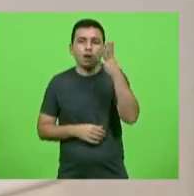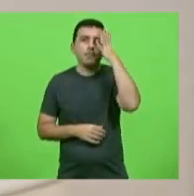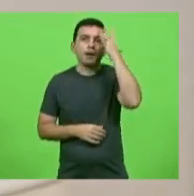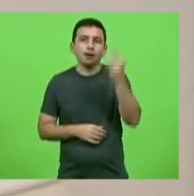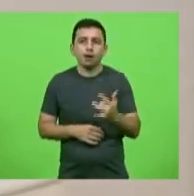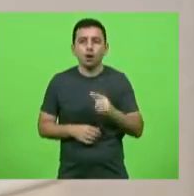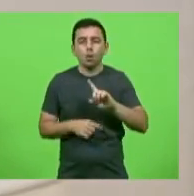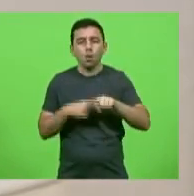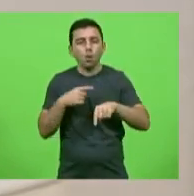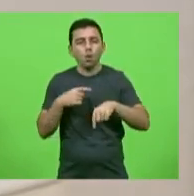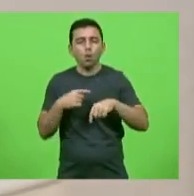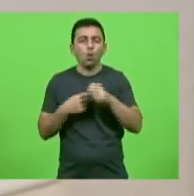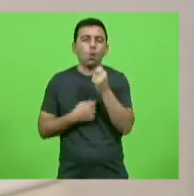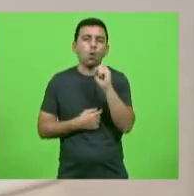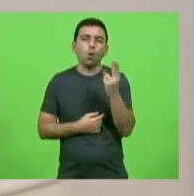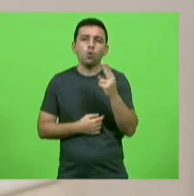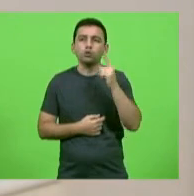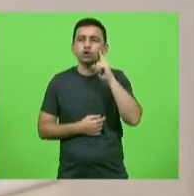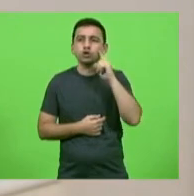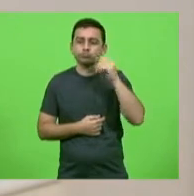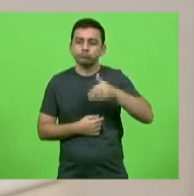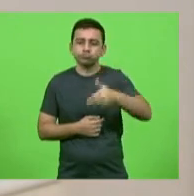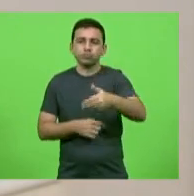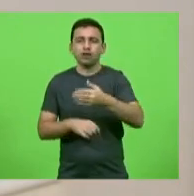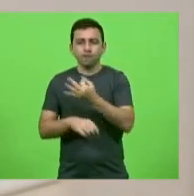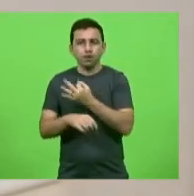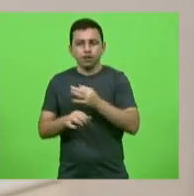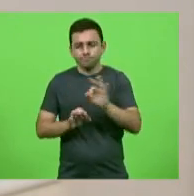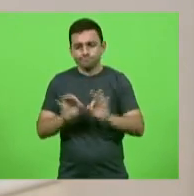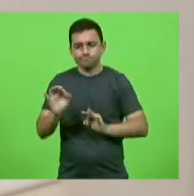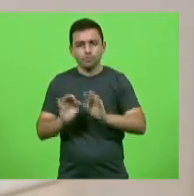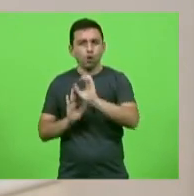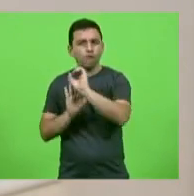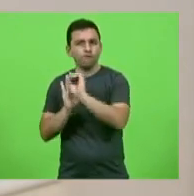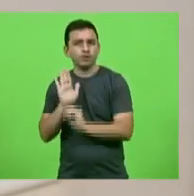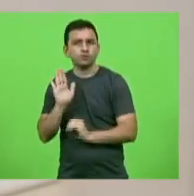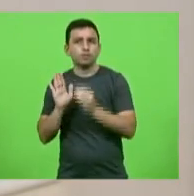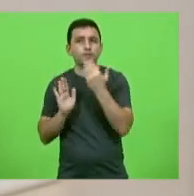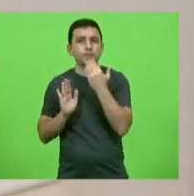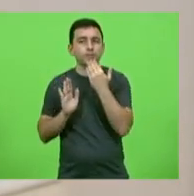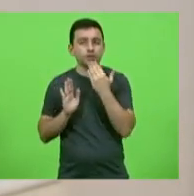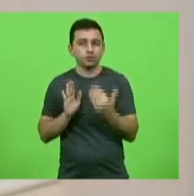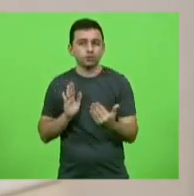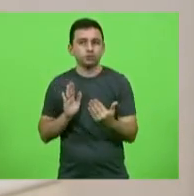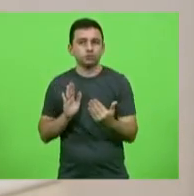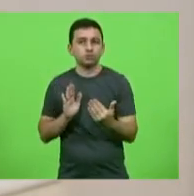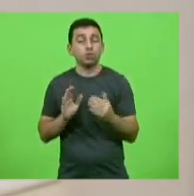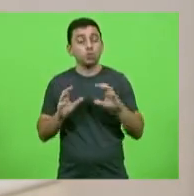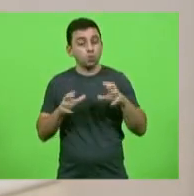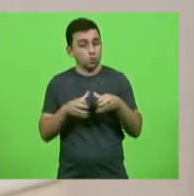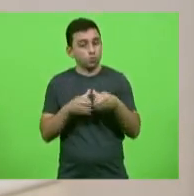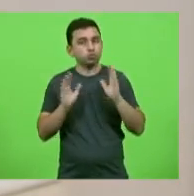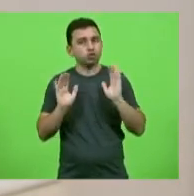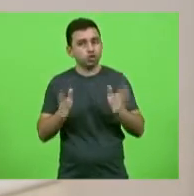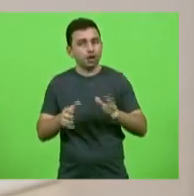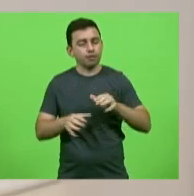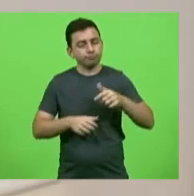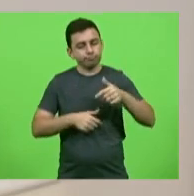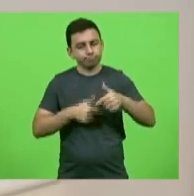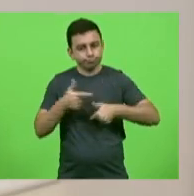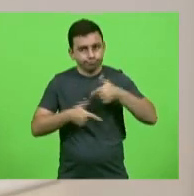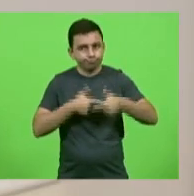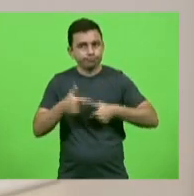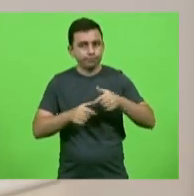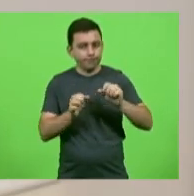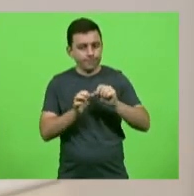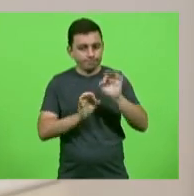dias depois. Ele formalizou por meio de um ofício um pedido. Nossa equipe já vinha trabalhando no parecer, de forma que